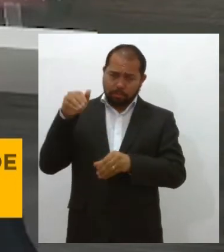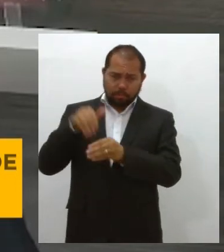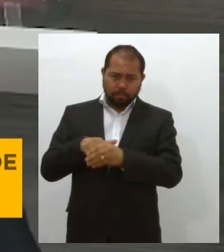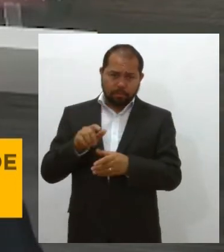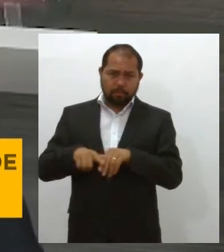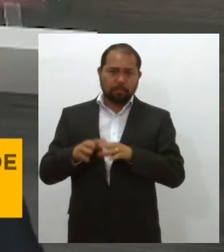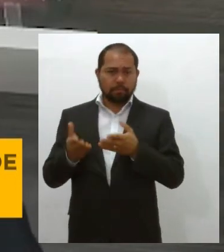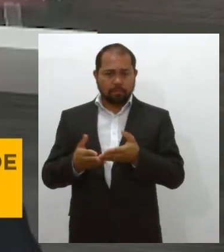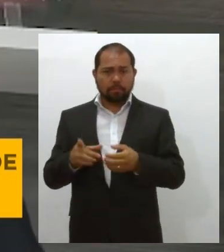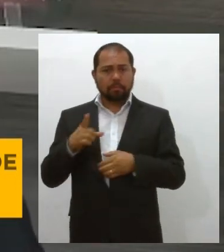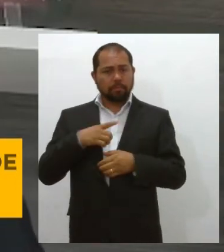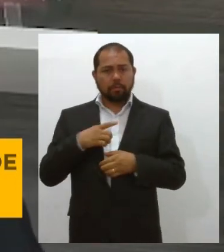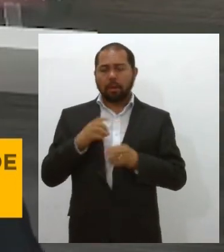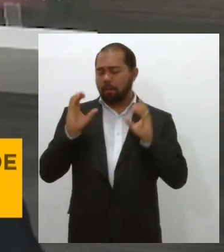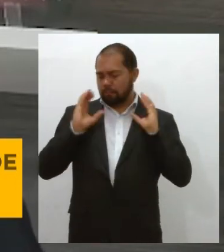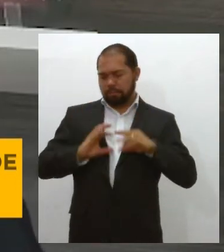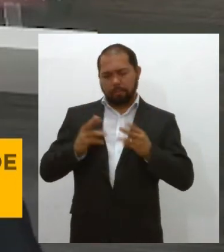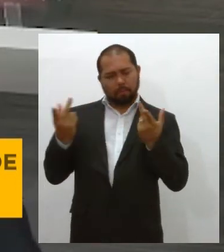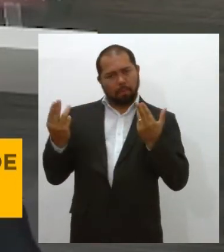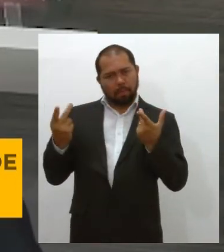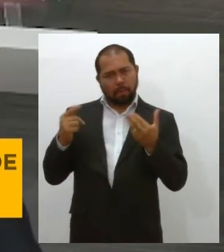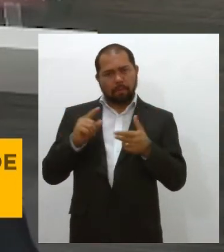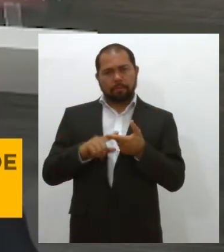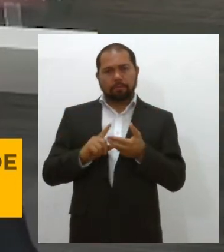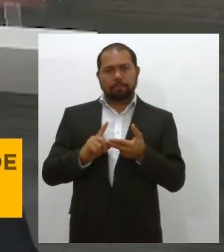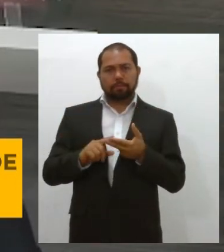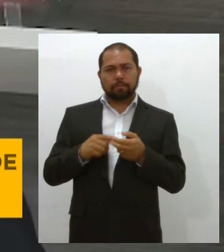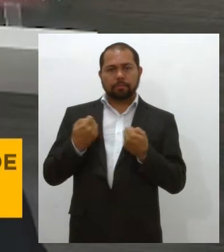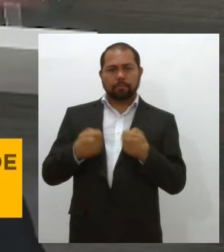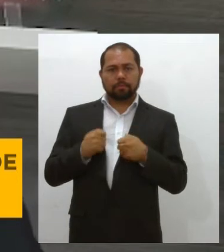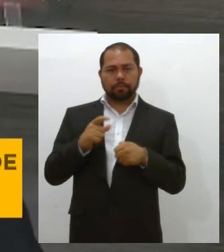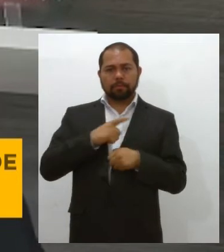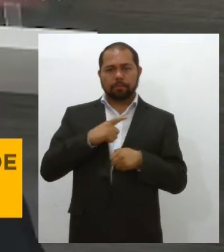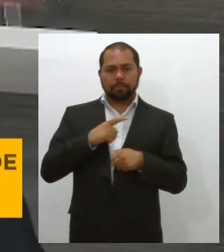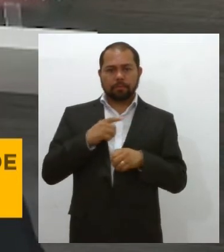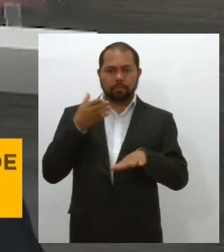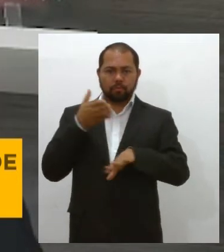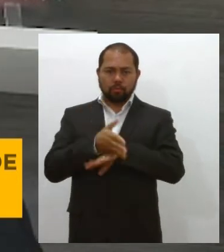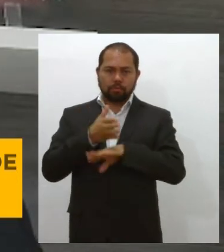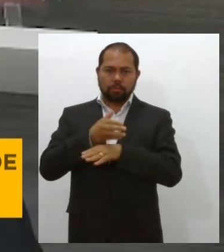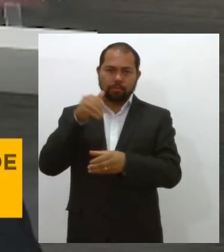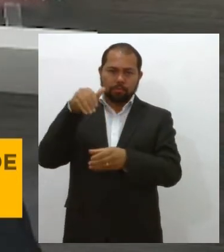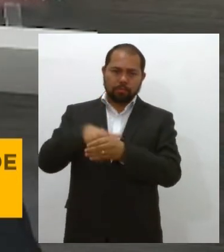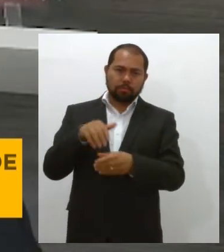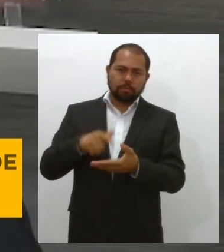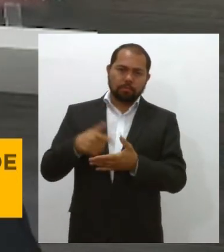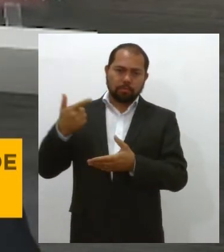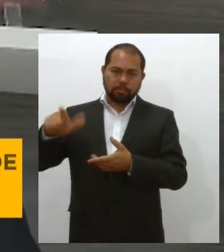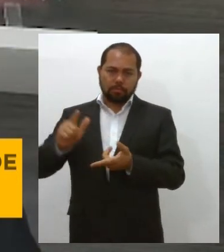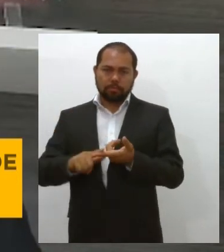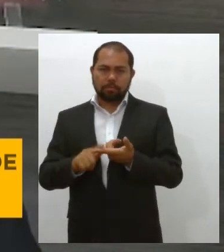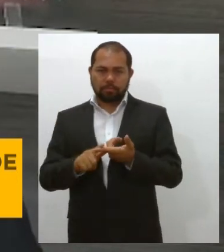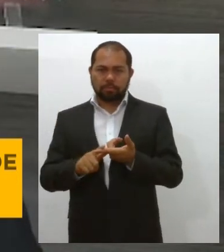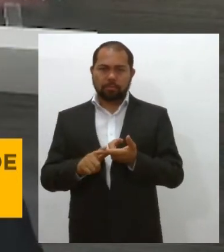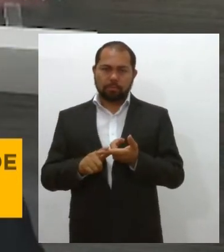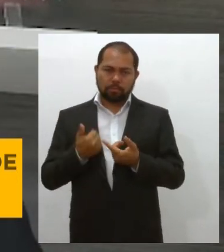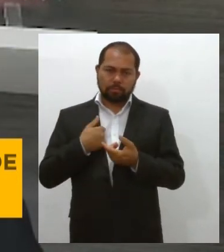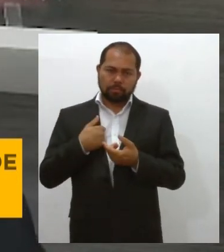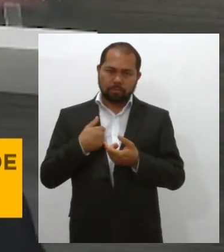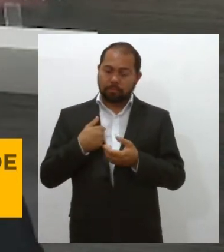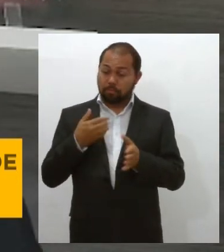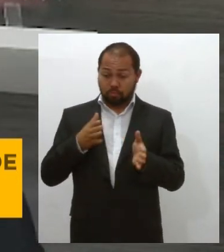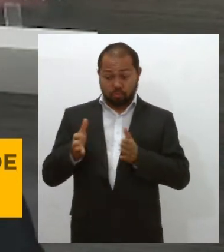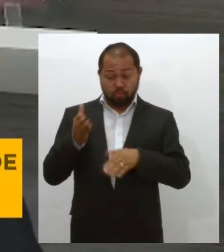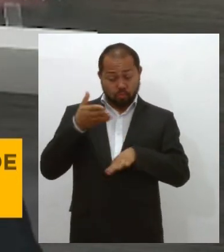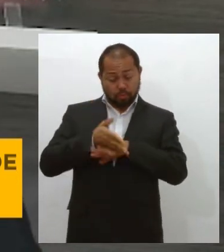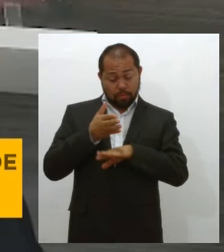como qualquer outro e precisa ter esse acesso ao voto. E em muitas situações, esse acesso nos era negado